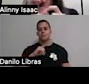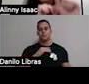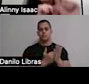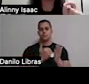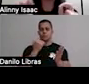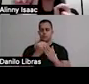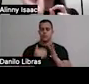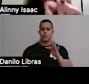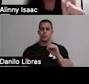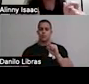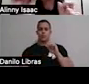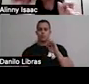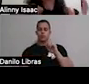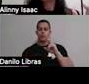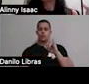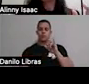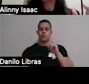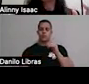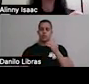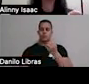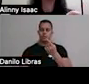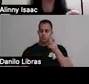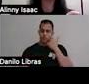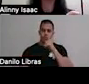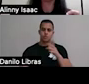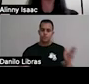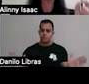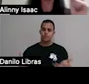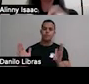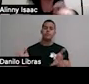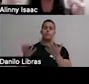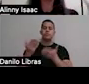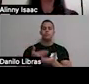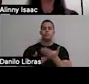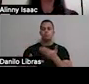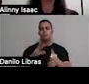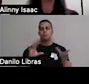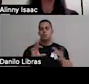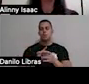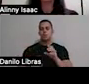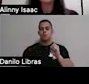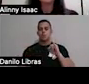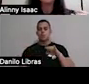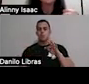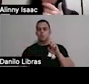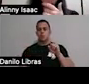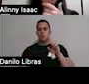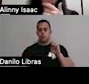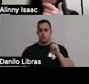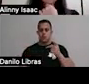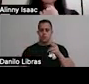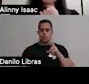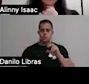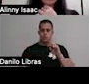Então, ele consegue, de certa maneira, promover manutenção de síntese proteica, mesmo num contexto de alta fosforilação de